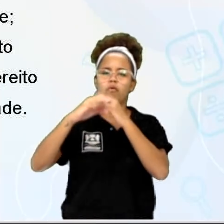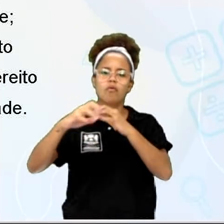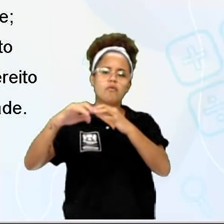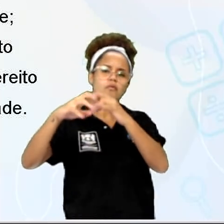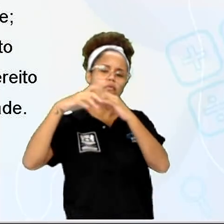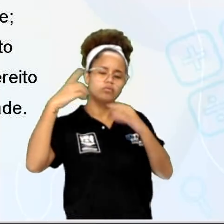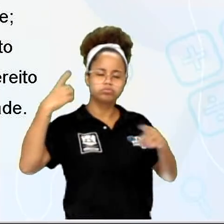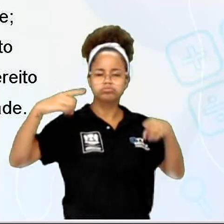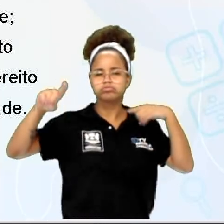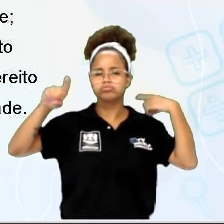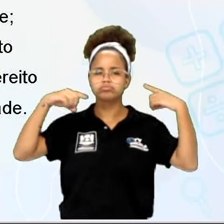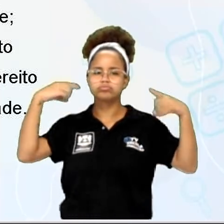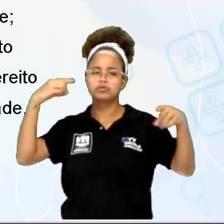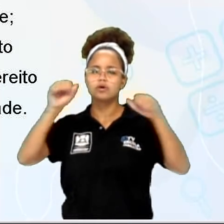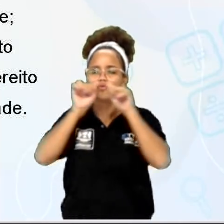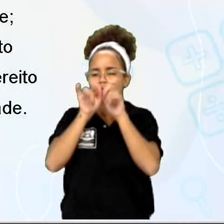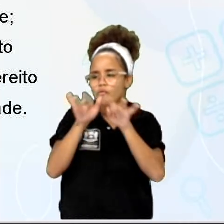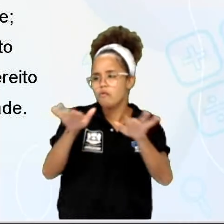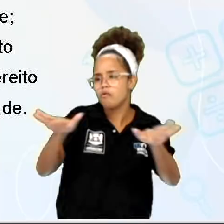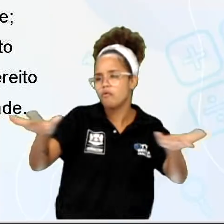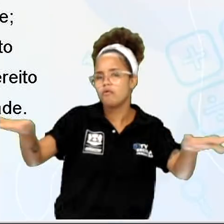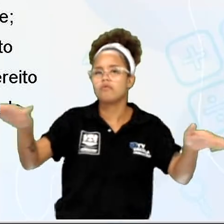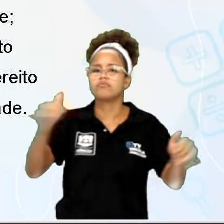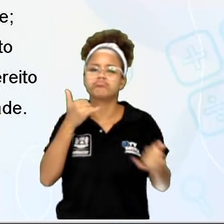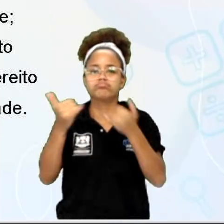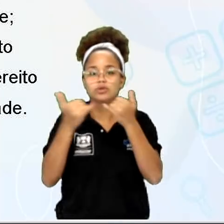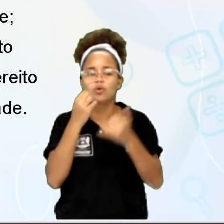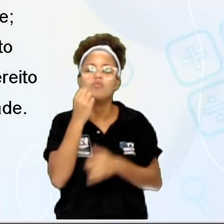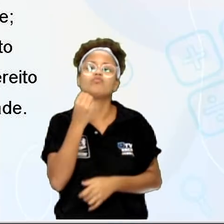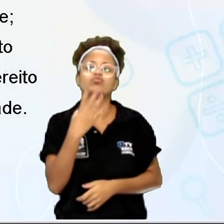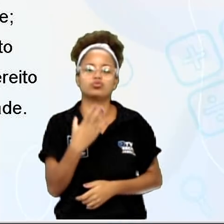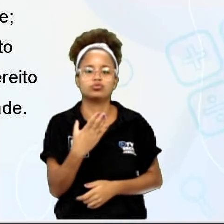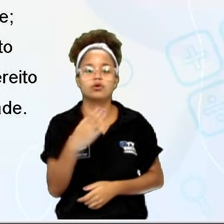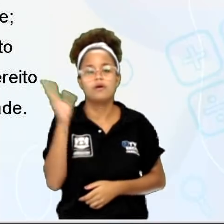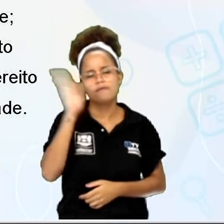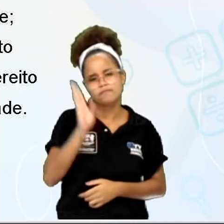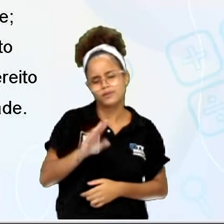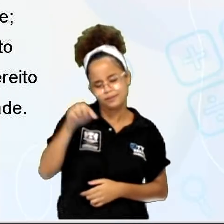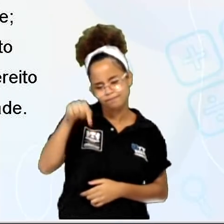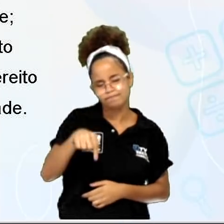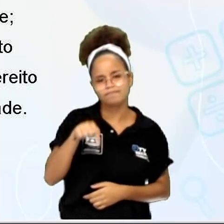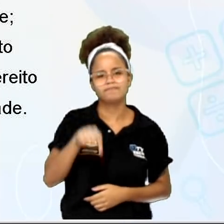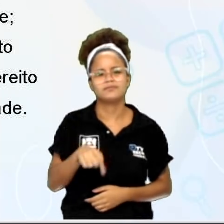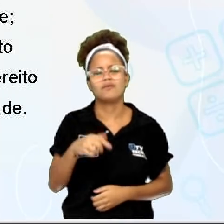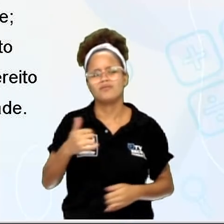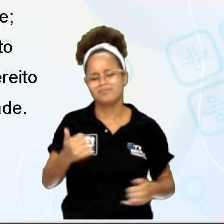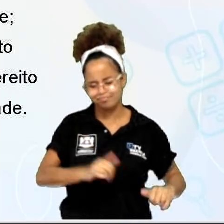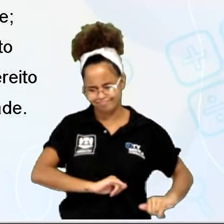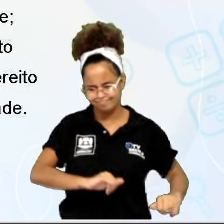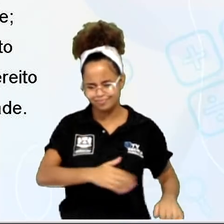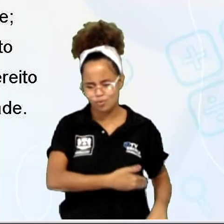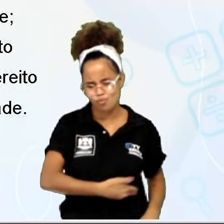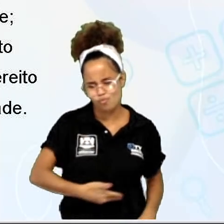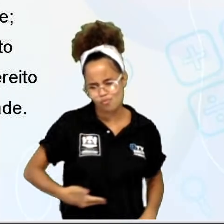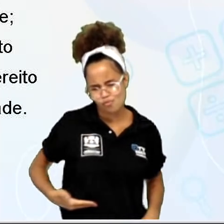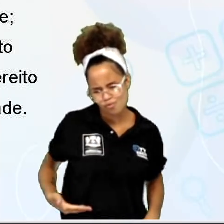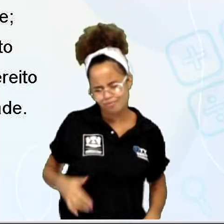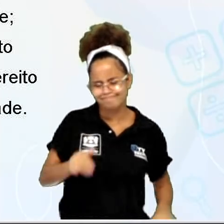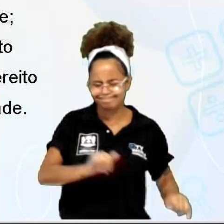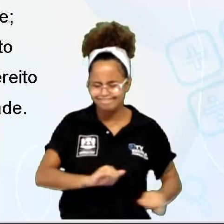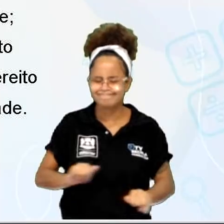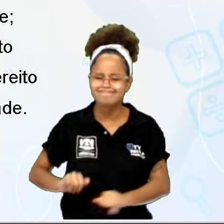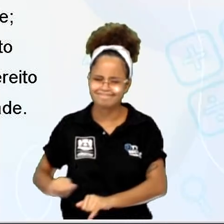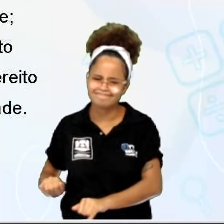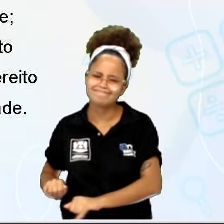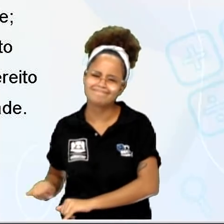som, espalhando as propagandas de tudo aquilo que é bom. No Brasil de baixo, a fome maltrata, fere e